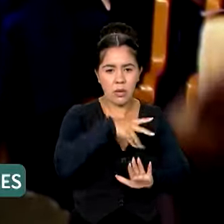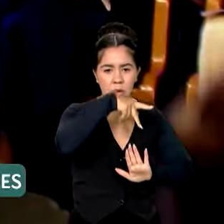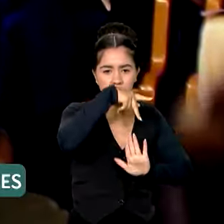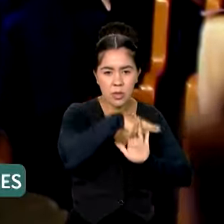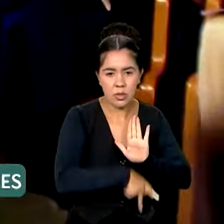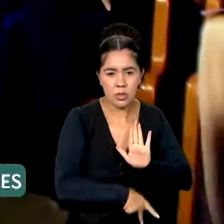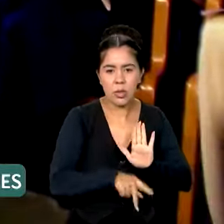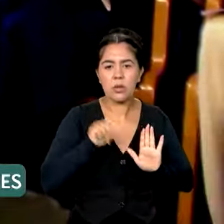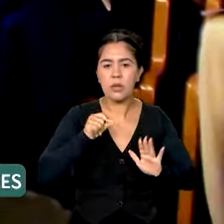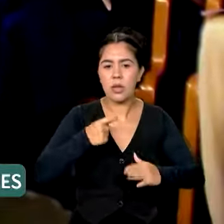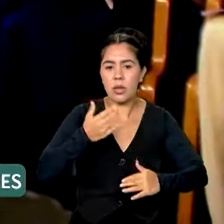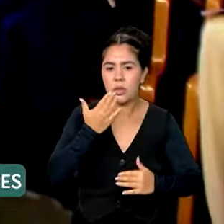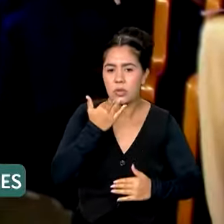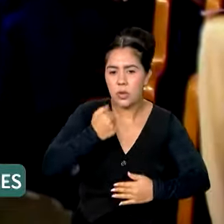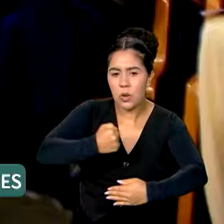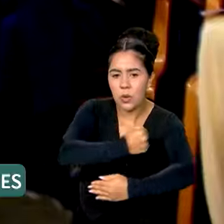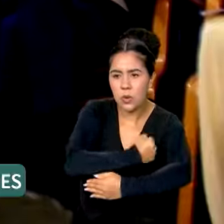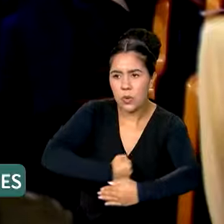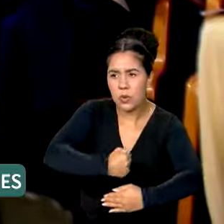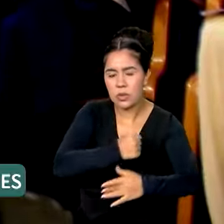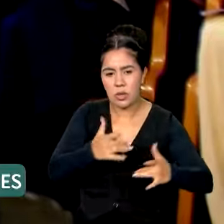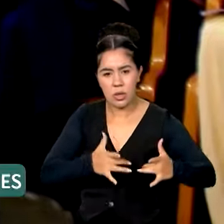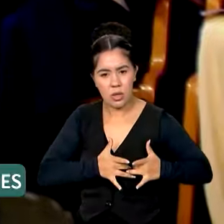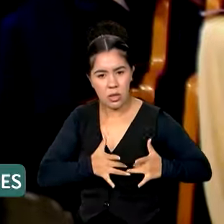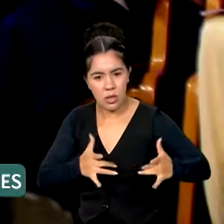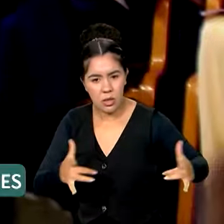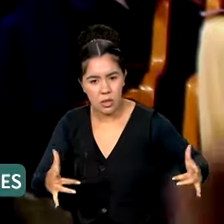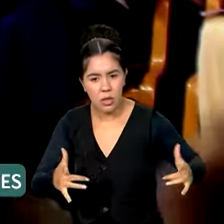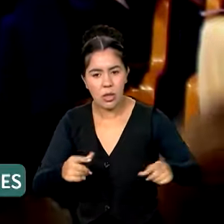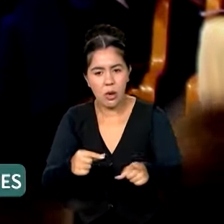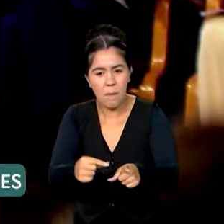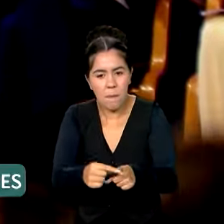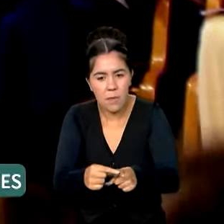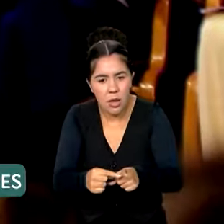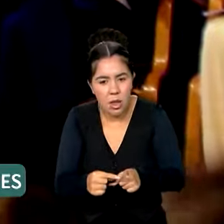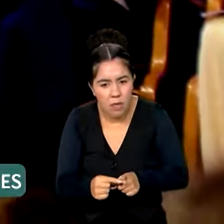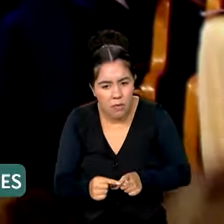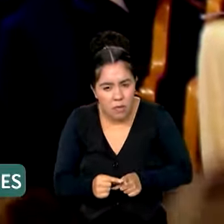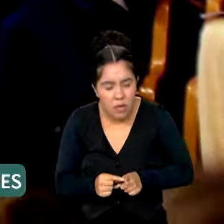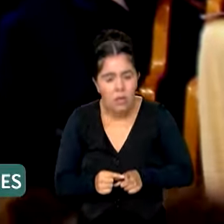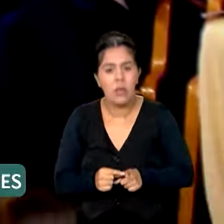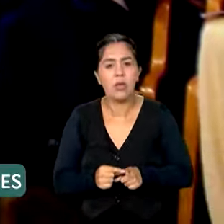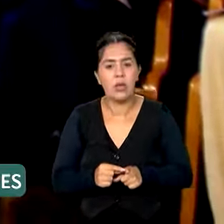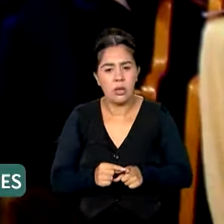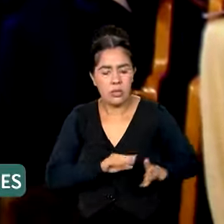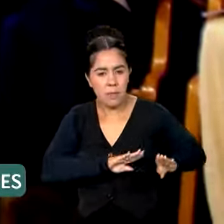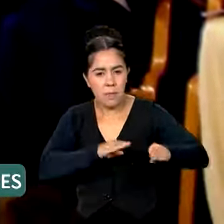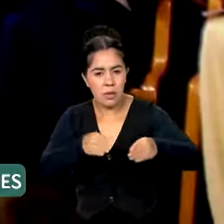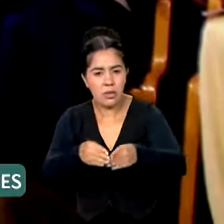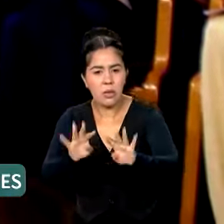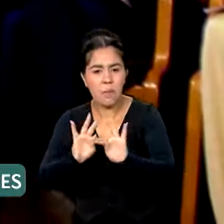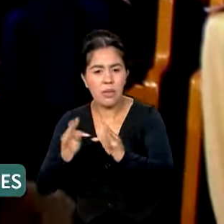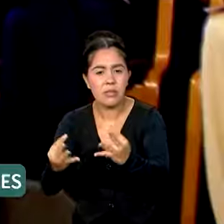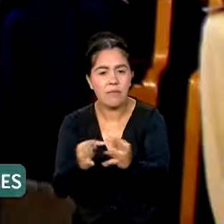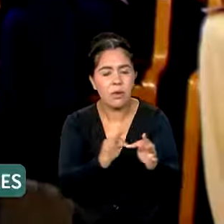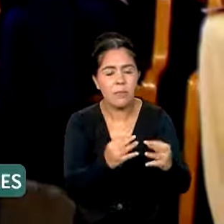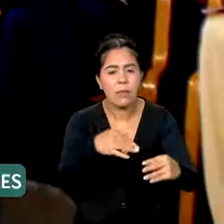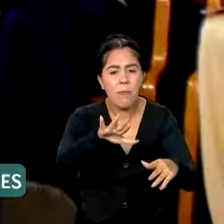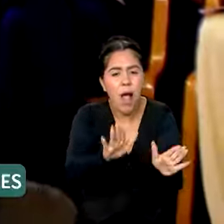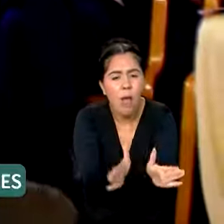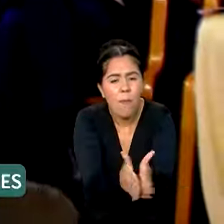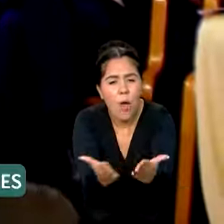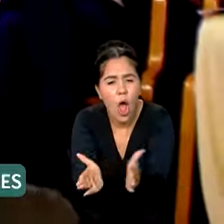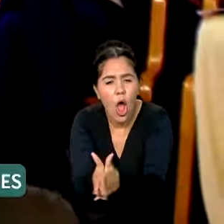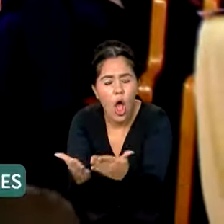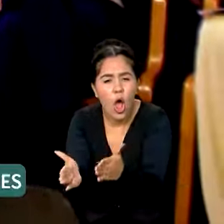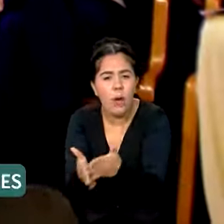cozinhas comunitárias nas periferias, voltada para as famílias mais vulneráveis, para atender essa